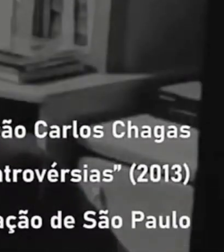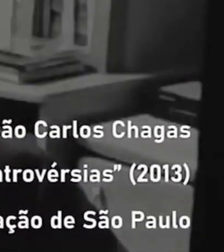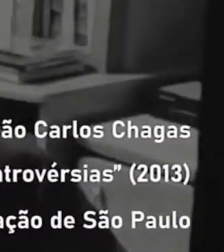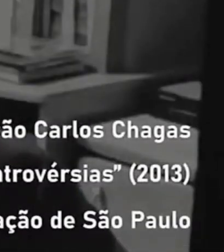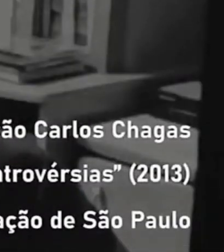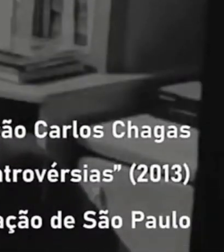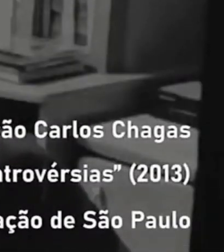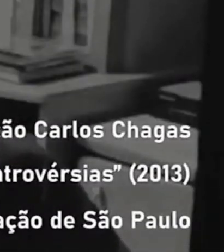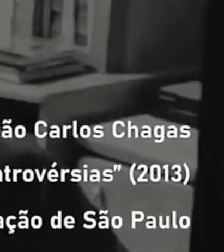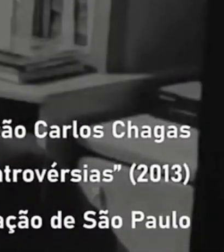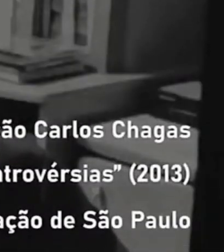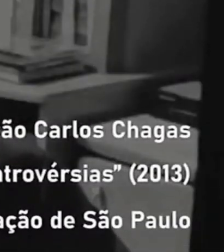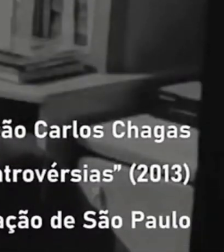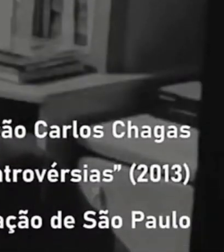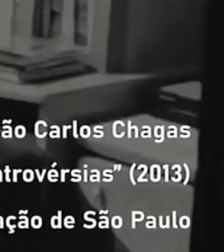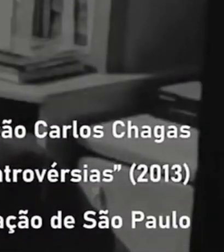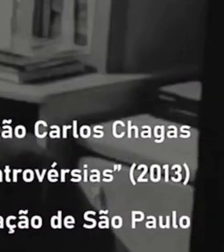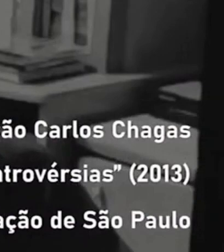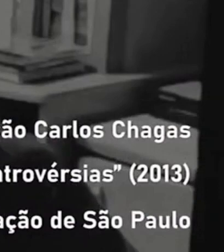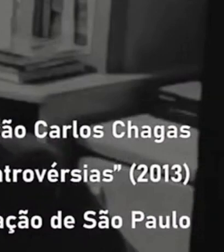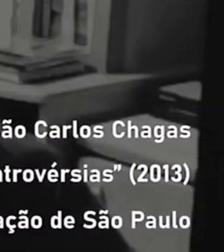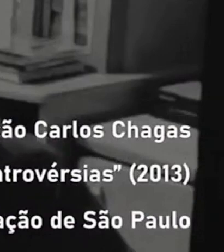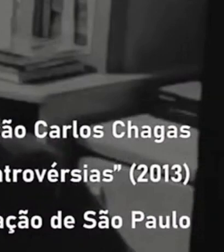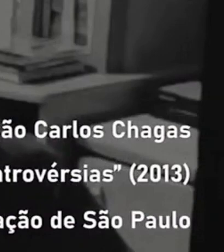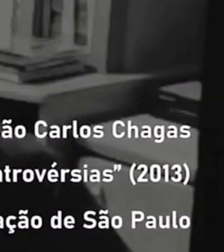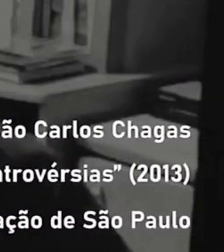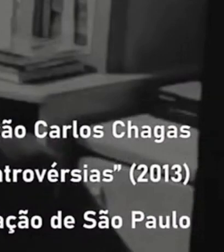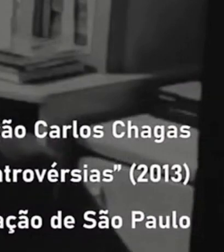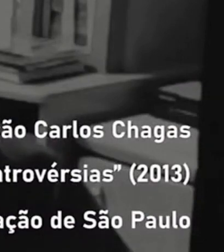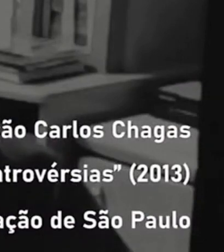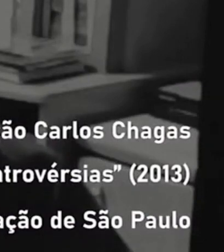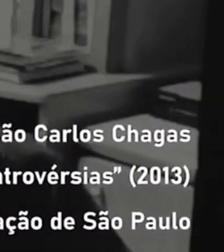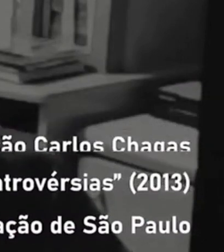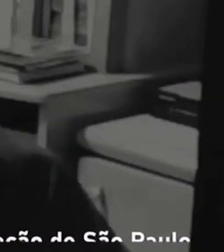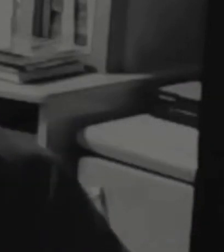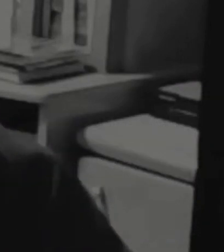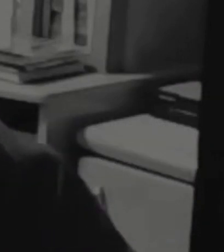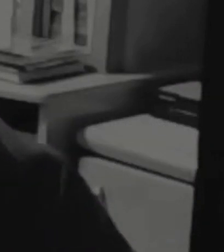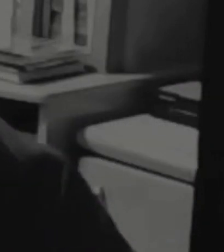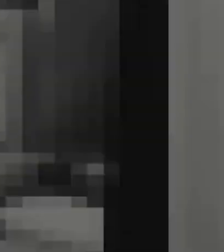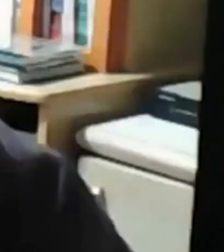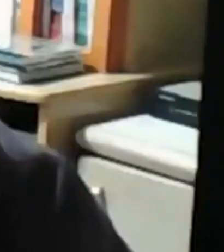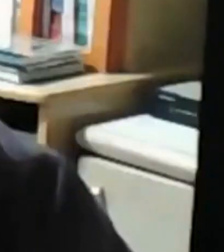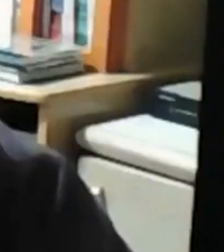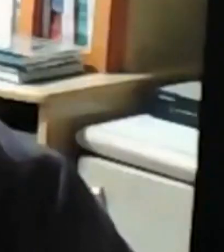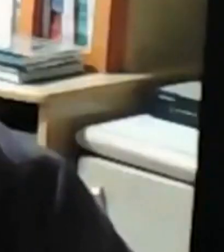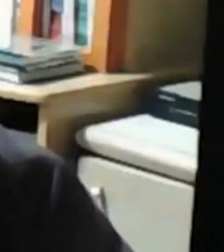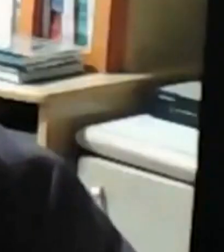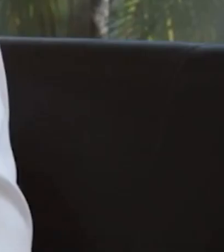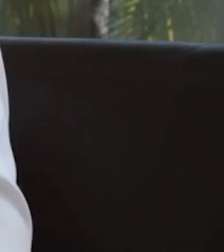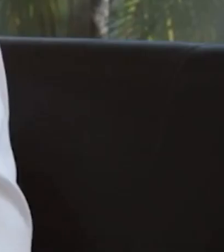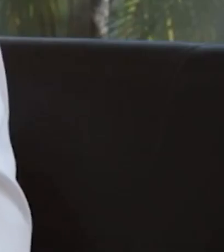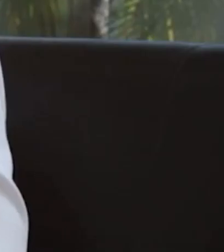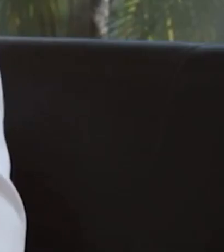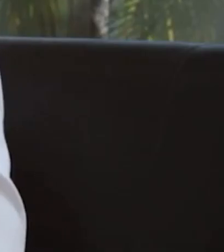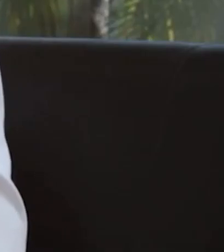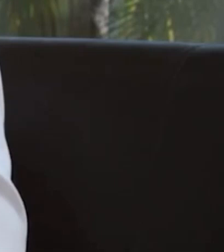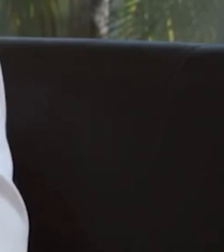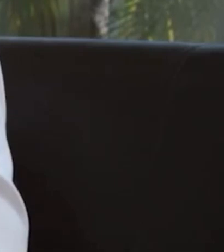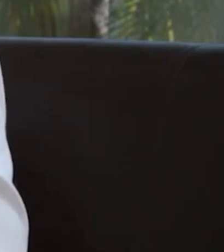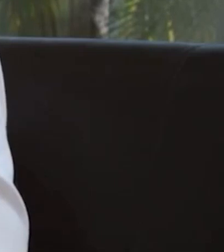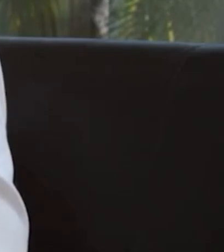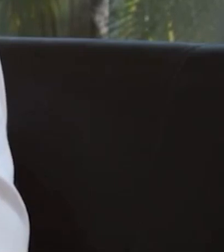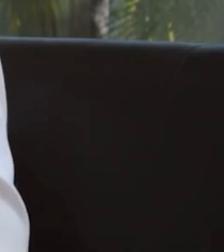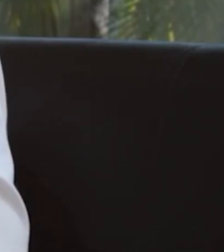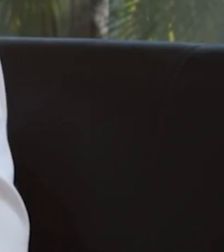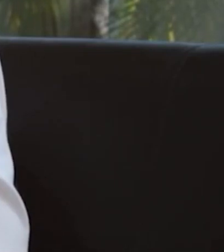Ou seja, dá a impressão que a escola desensina, né? Deseduca. O grande desafio